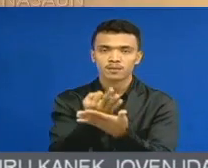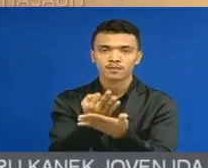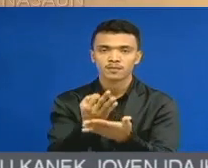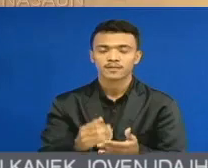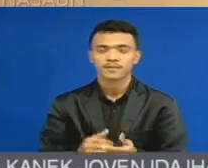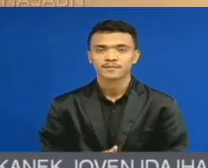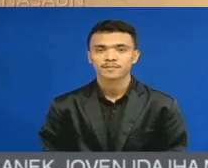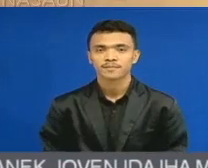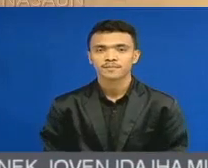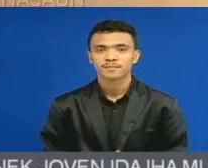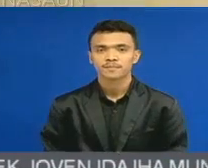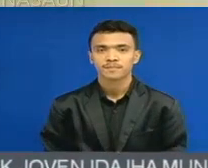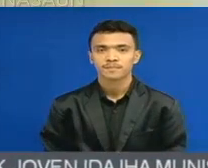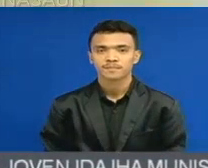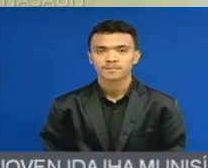retificativo.